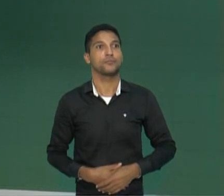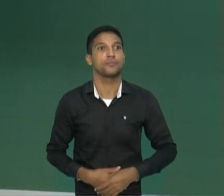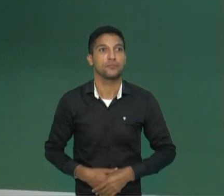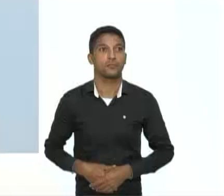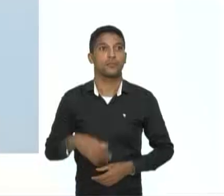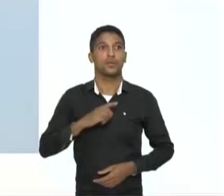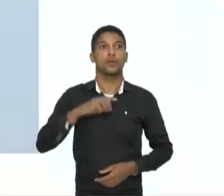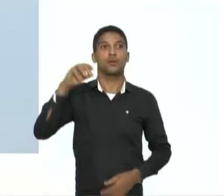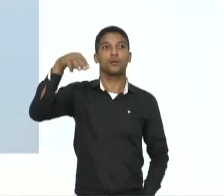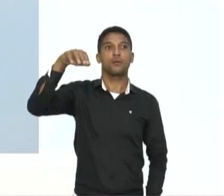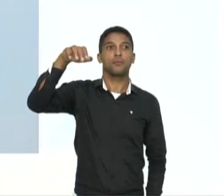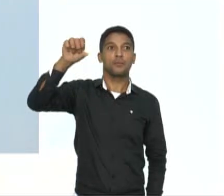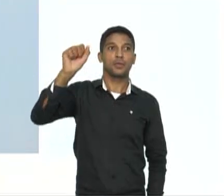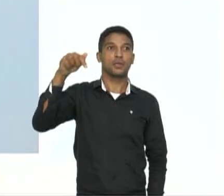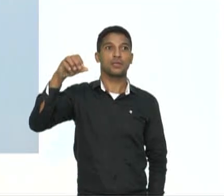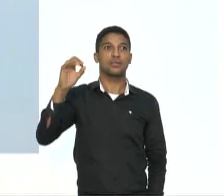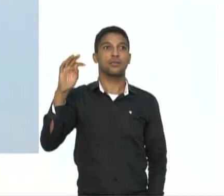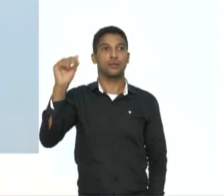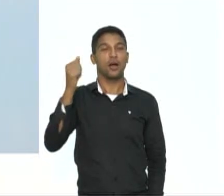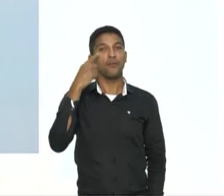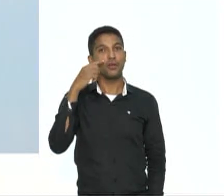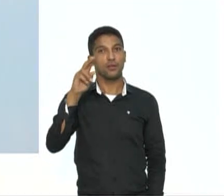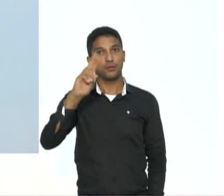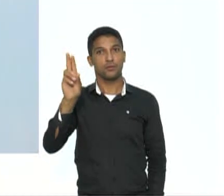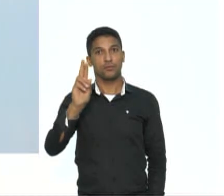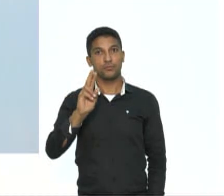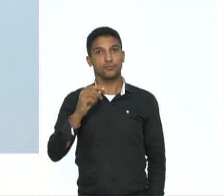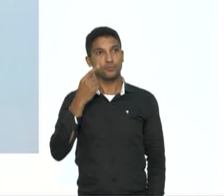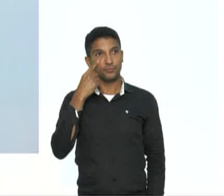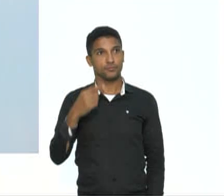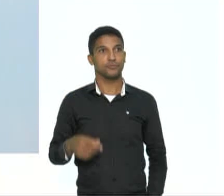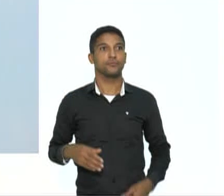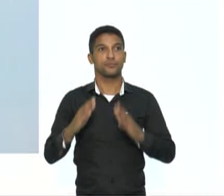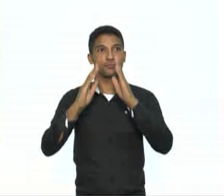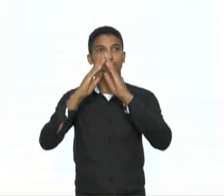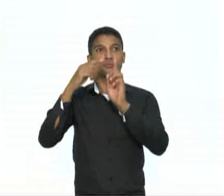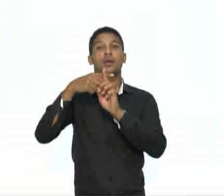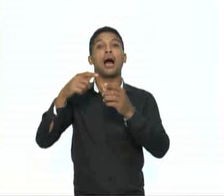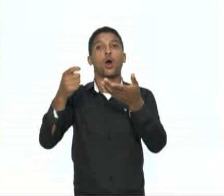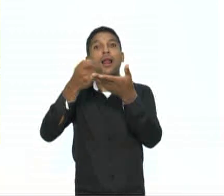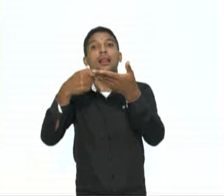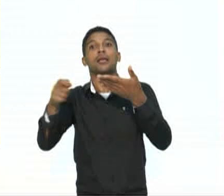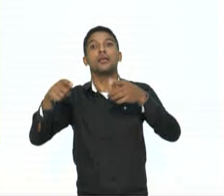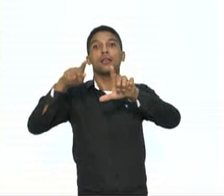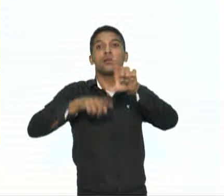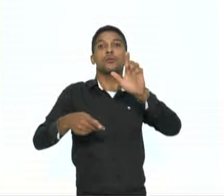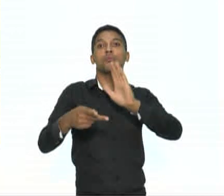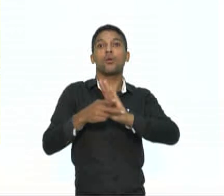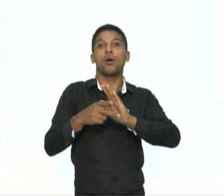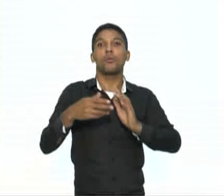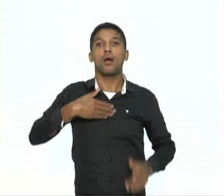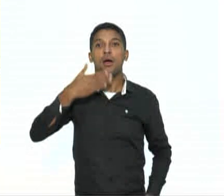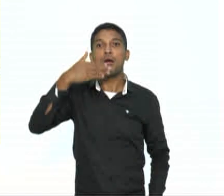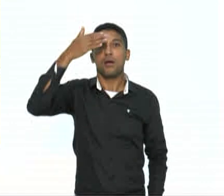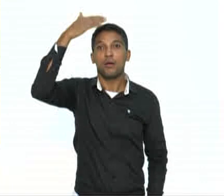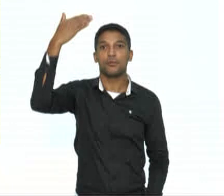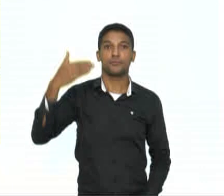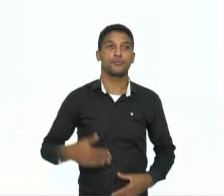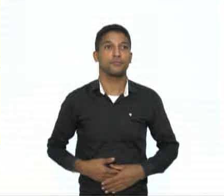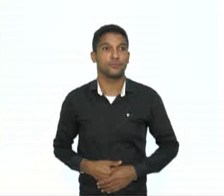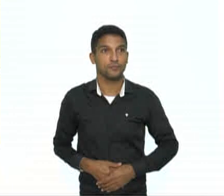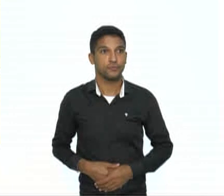gente tem a mesquita de Isfahan, a gente viu essa ideia do arabesco, né? E a caligrafia árabe a gente estudou também. A gente estudou o mimbar